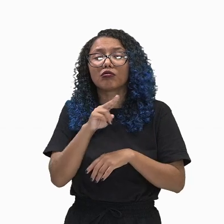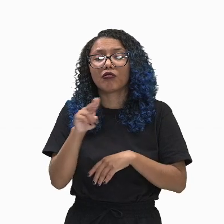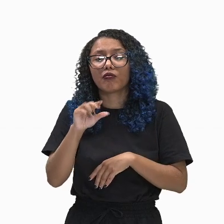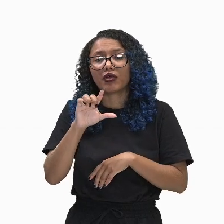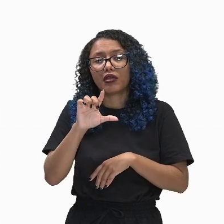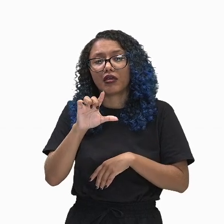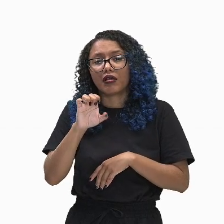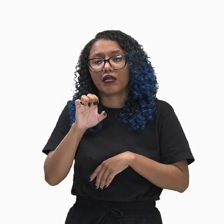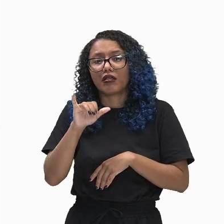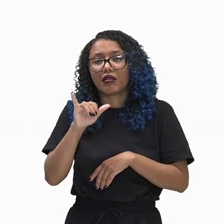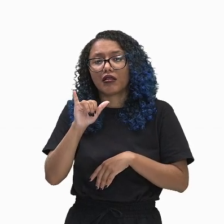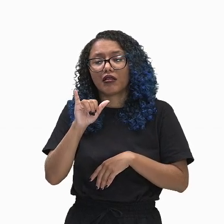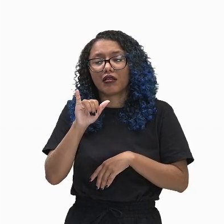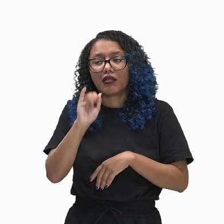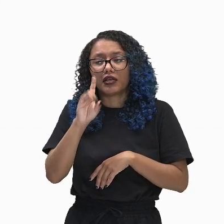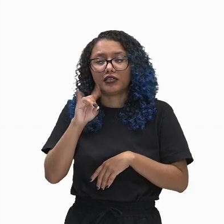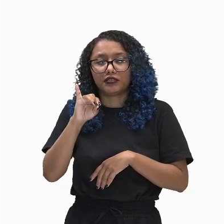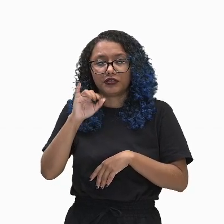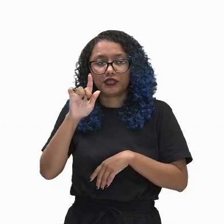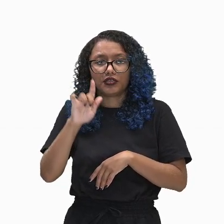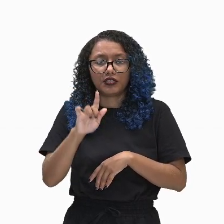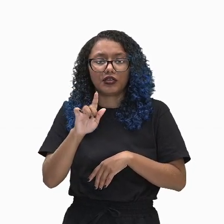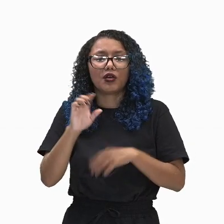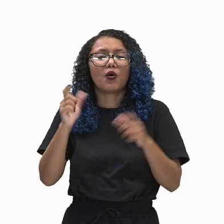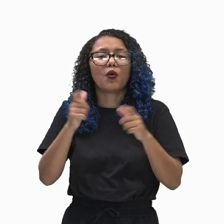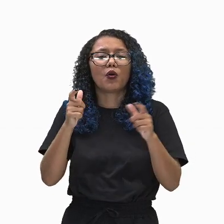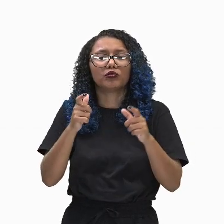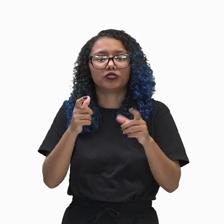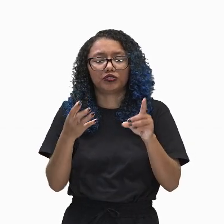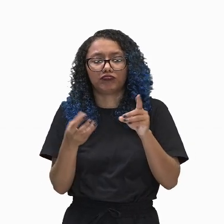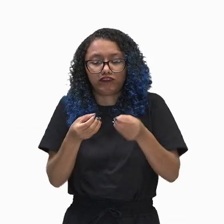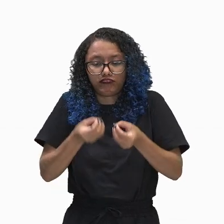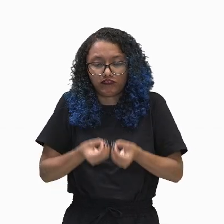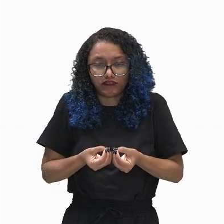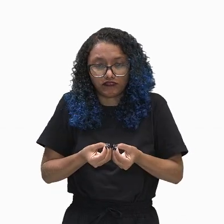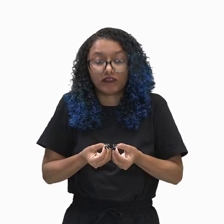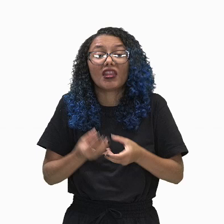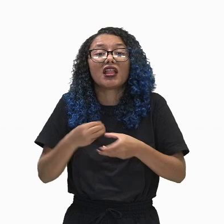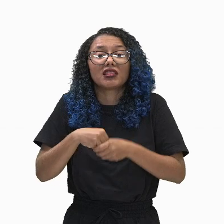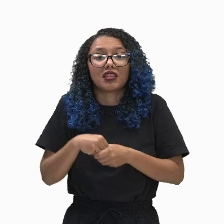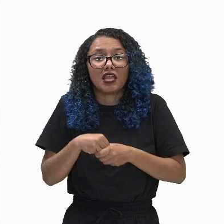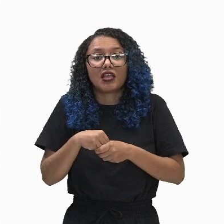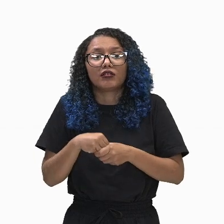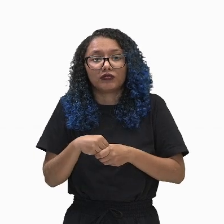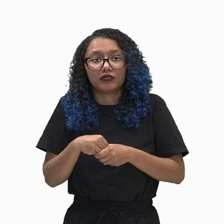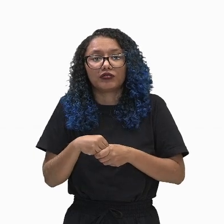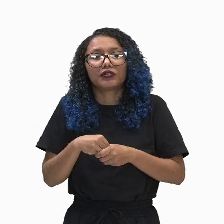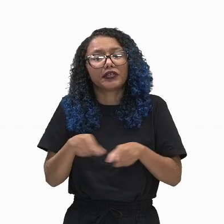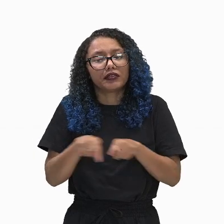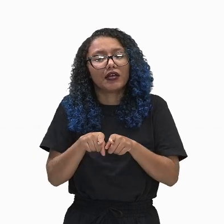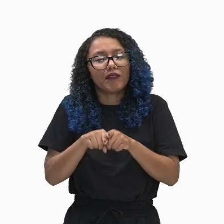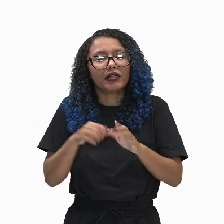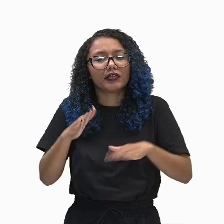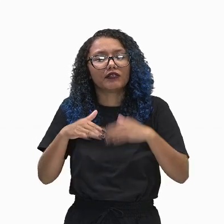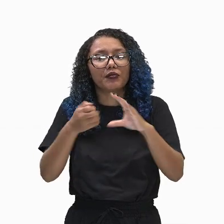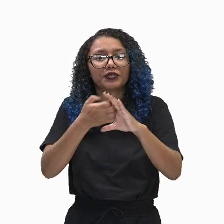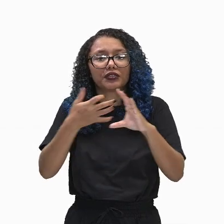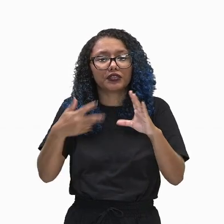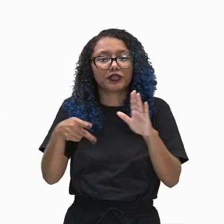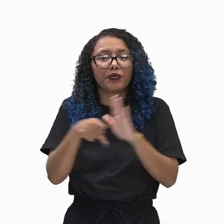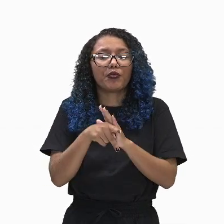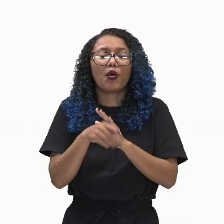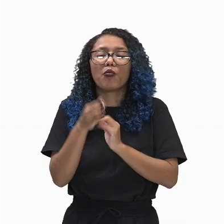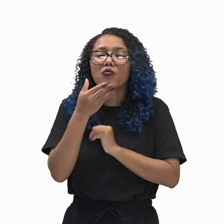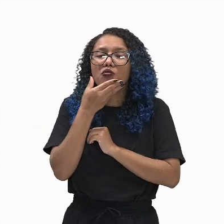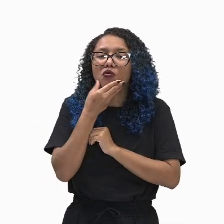né, que estimula o aparecimento das características sexuais secundárias masculinas. Essas